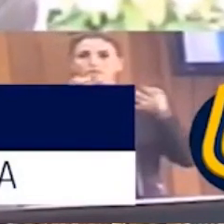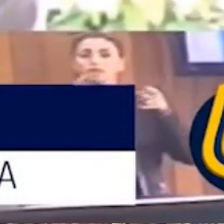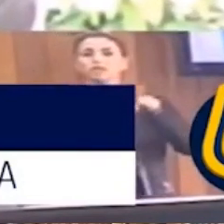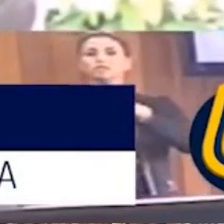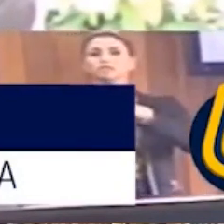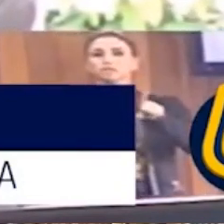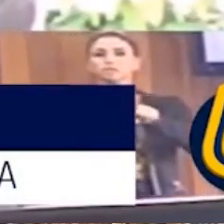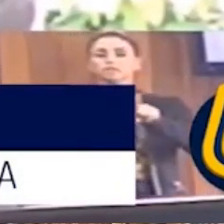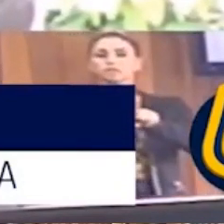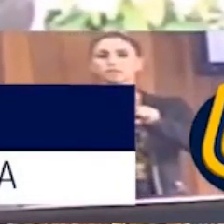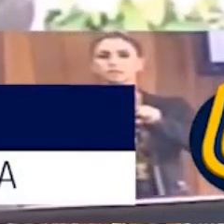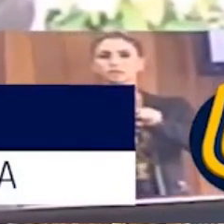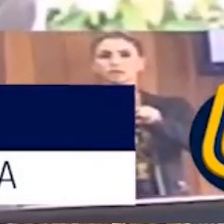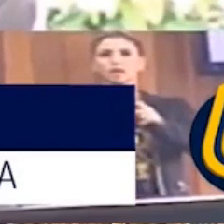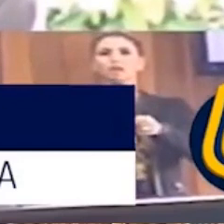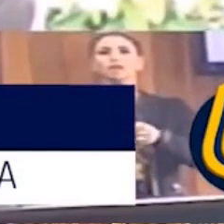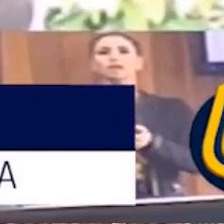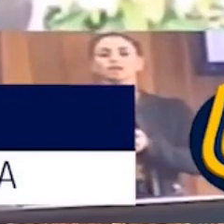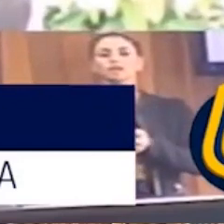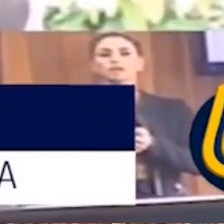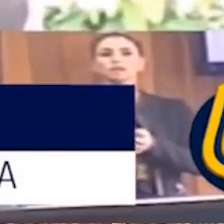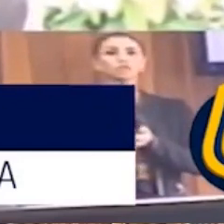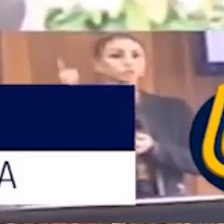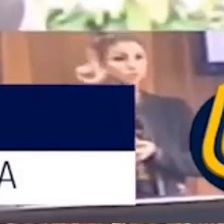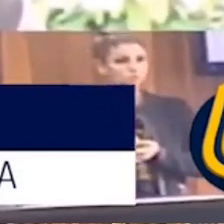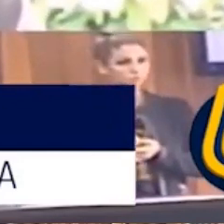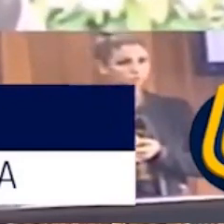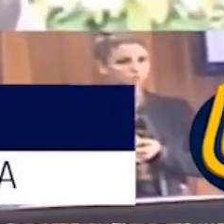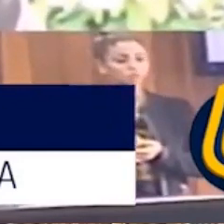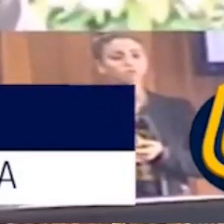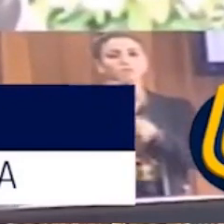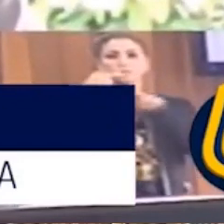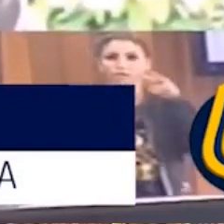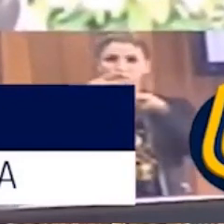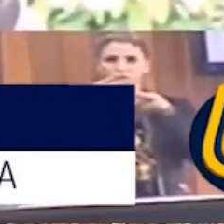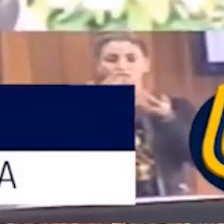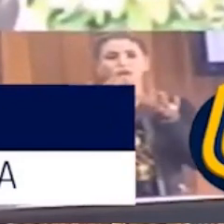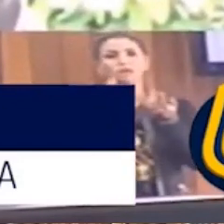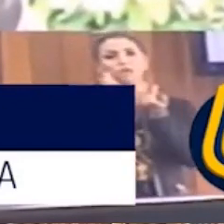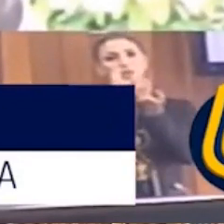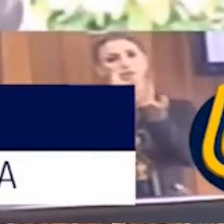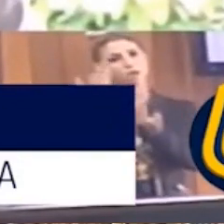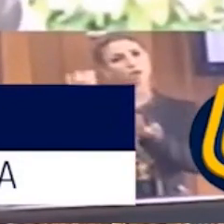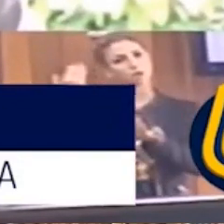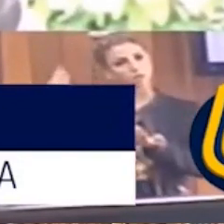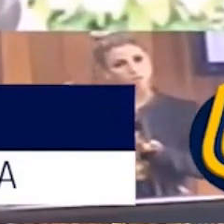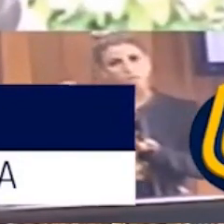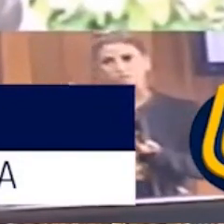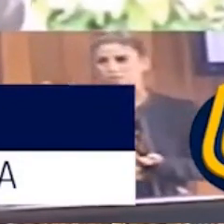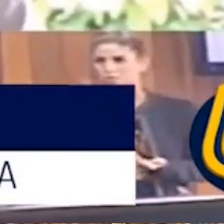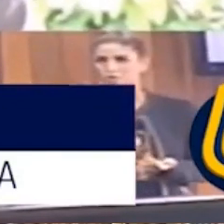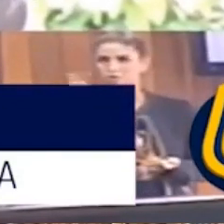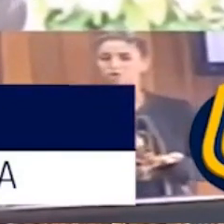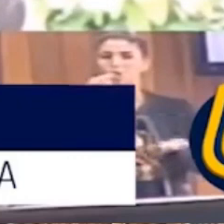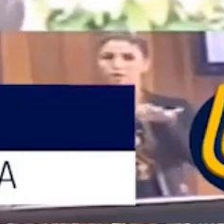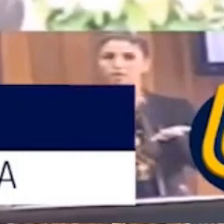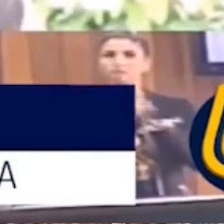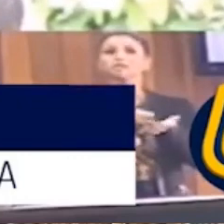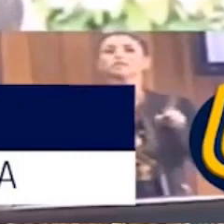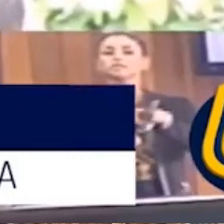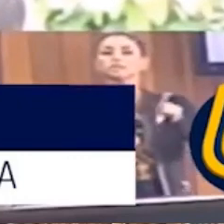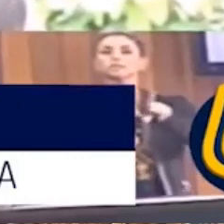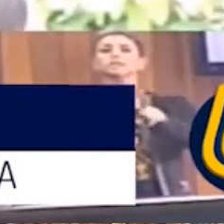Reafirmar o que disse na posse, da nossa obrigação e também